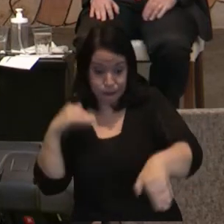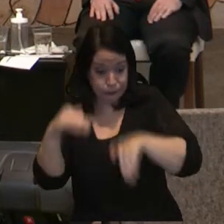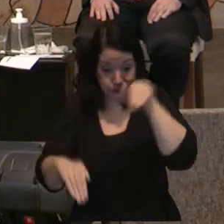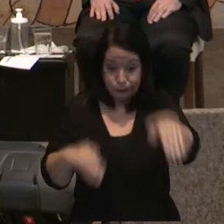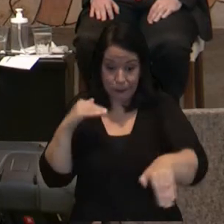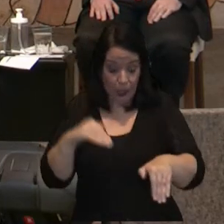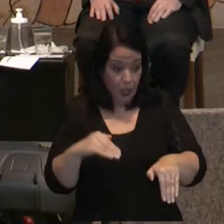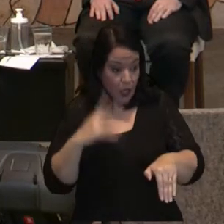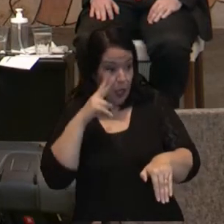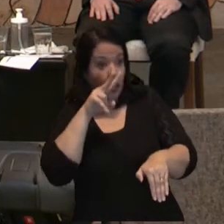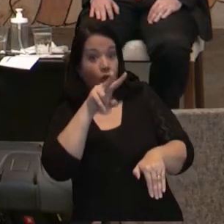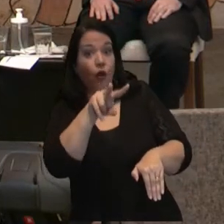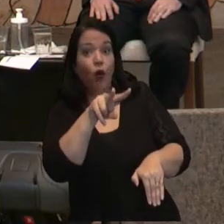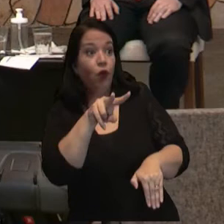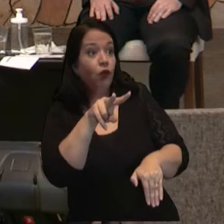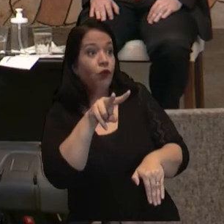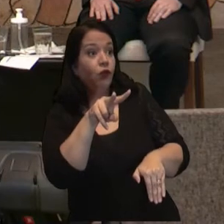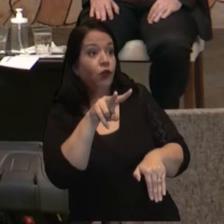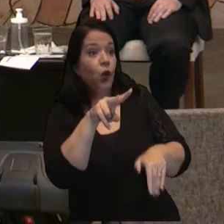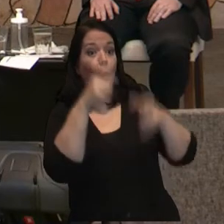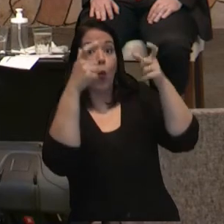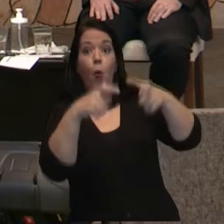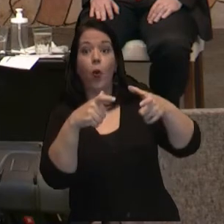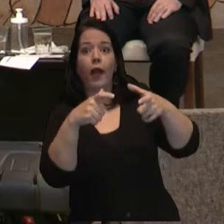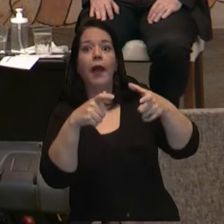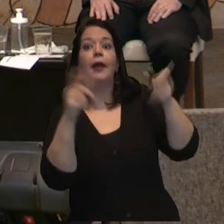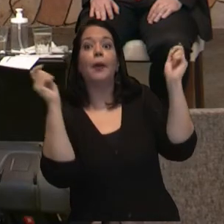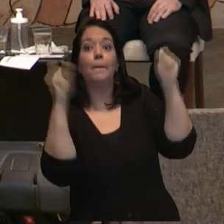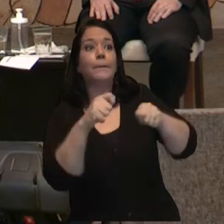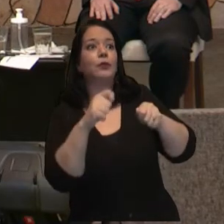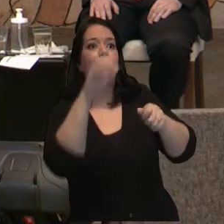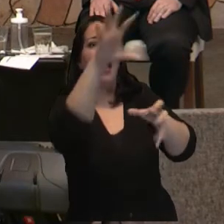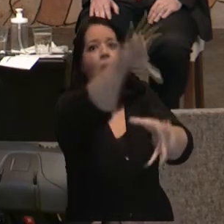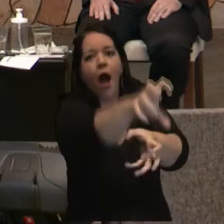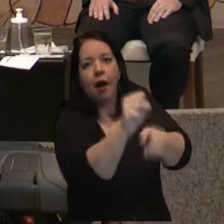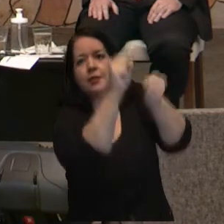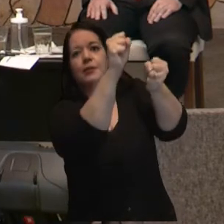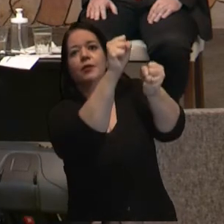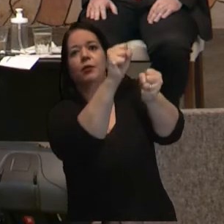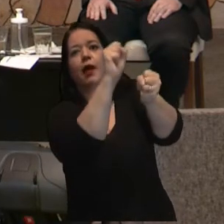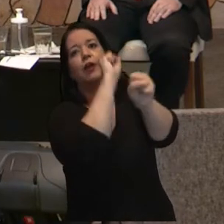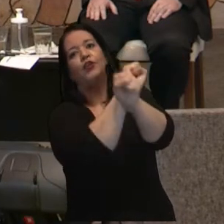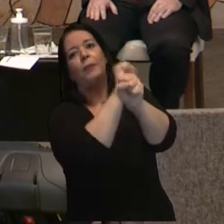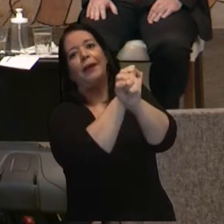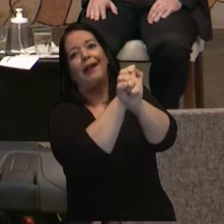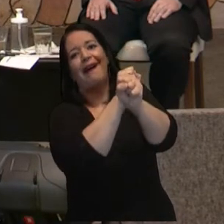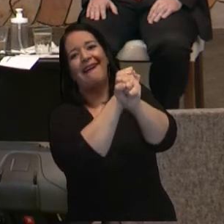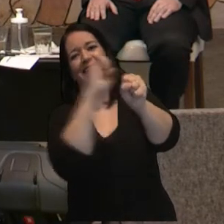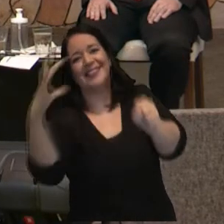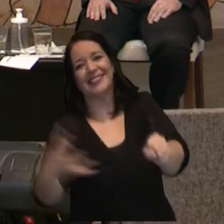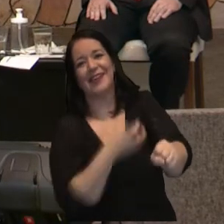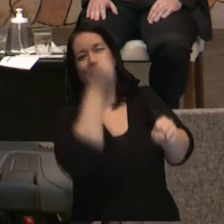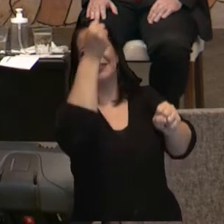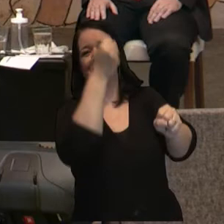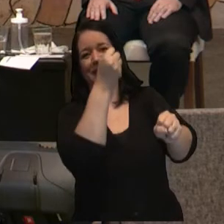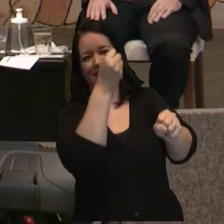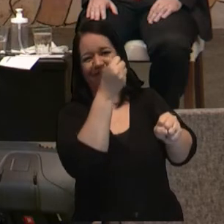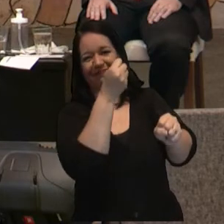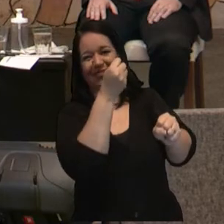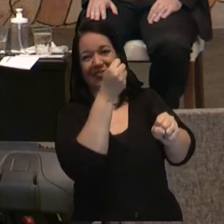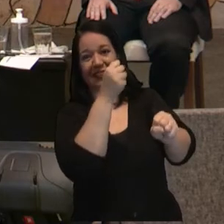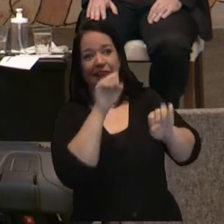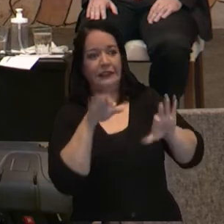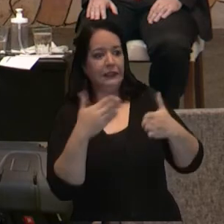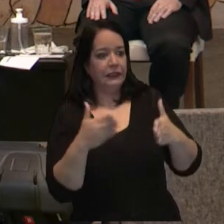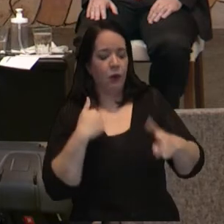fixei os meus olhos, disse: é para ali que eu vou nadar, e vou me agarrar ali, vou esperar um socorro, e fui no máximo das minhas forças. A